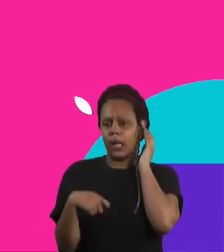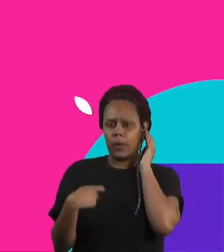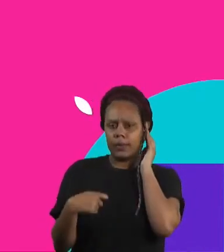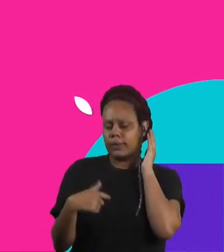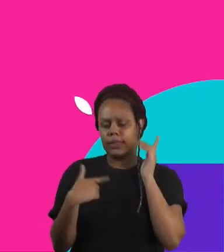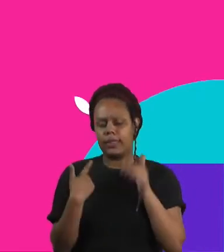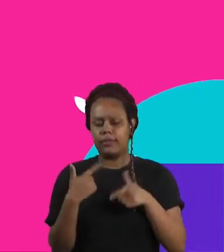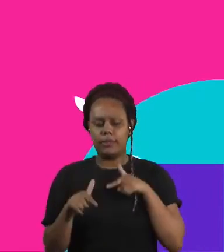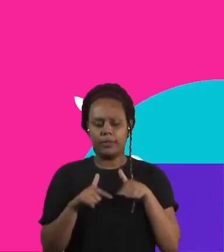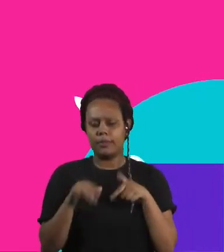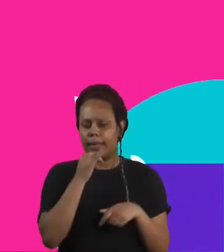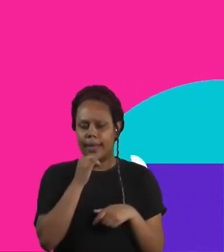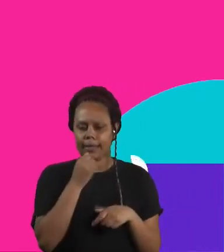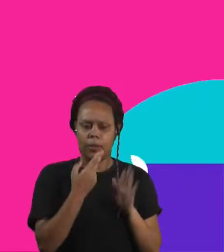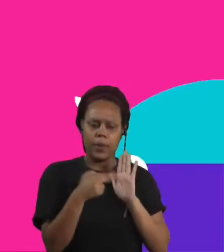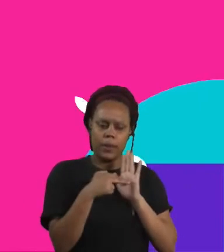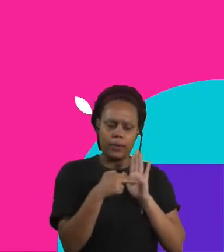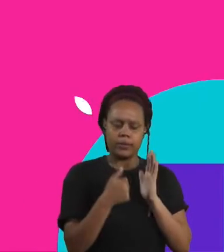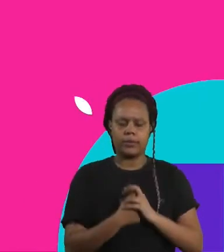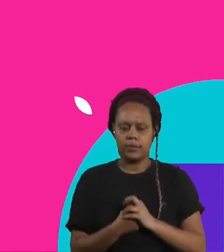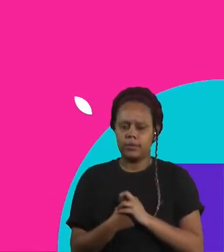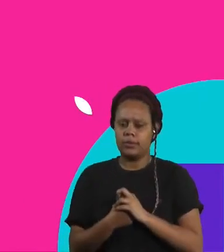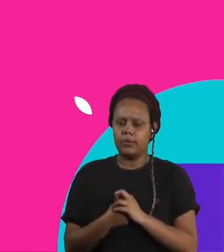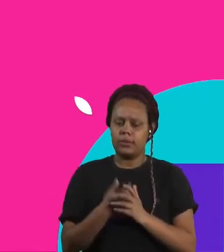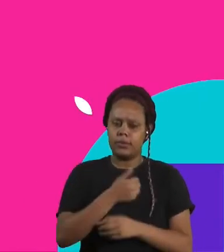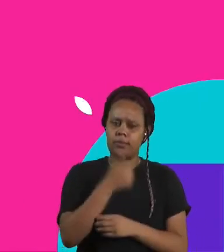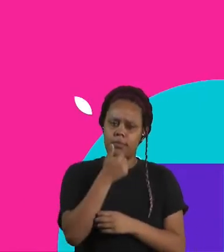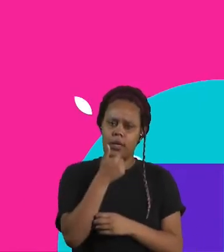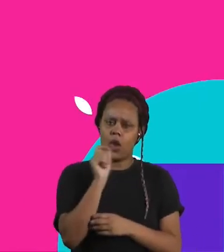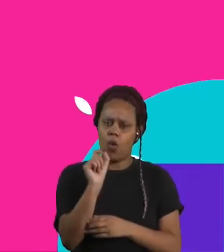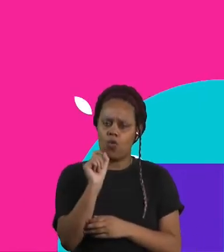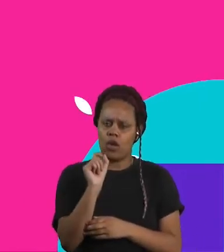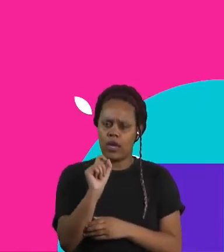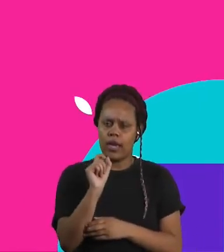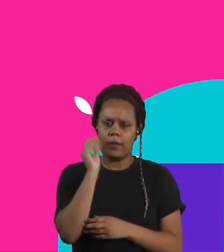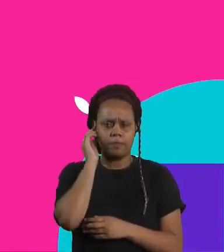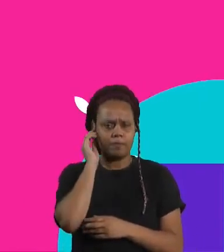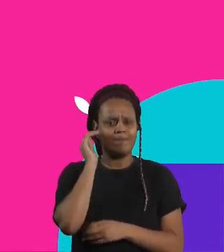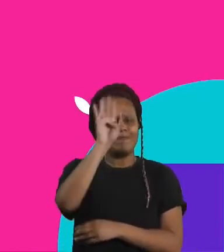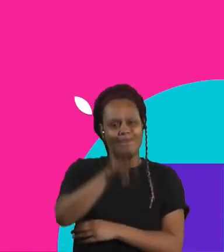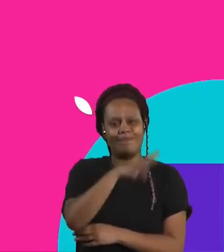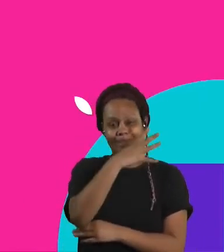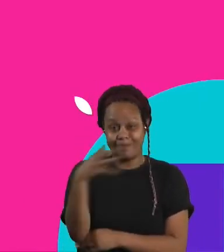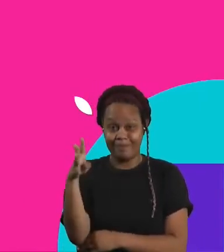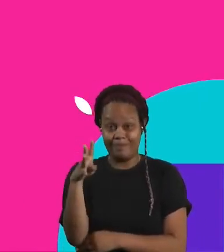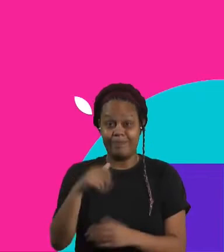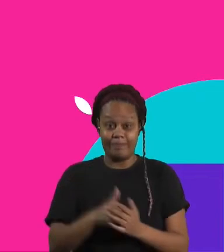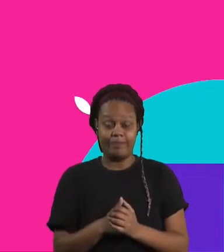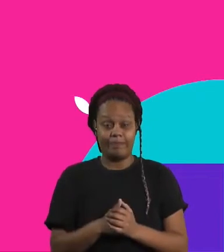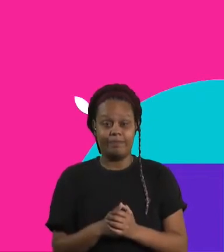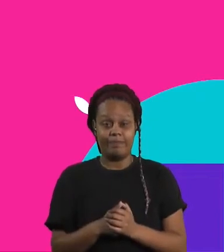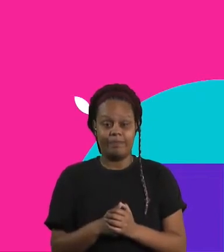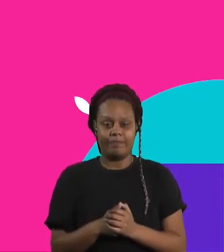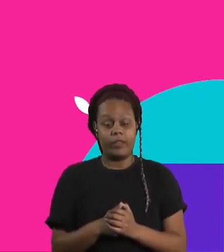nota, um indicador. A gente deveria, então, fazer um dashboard que mostrasse, de certa, né, assim,